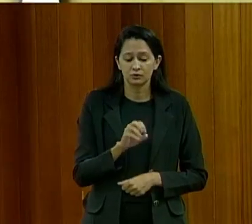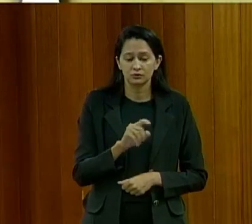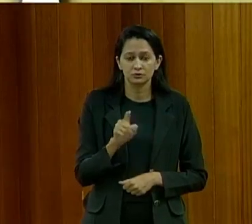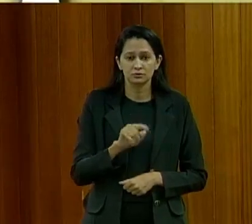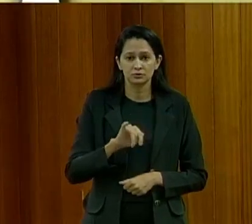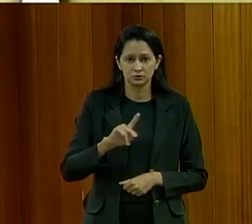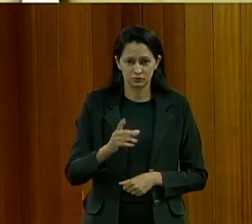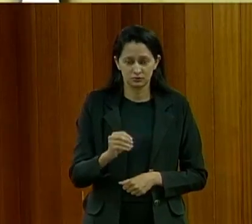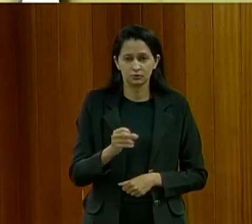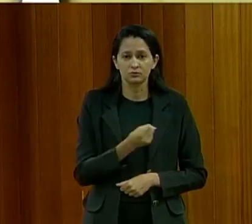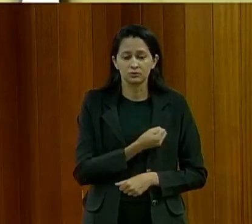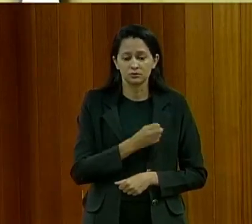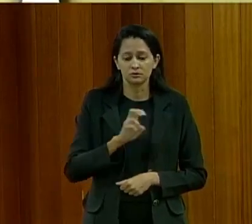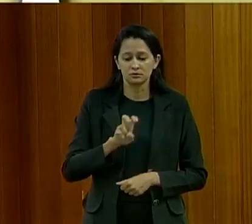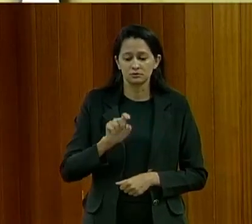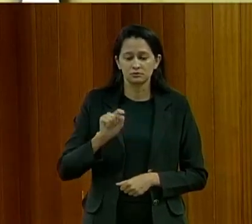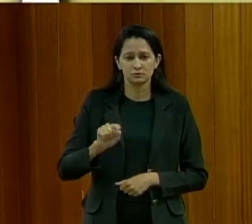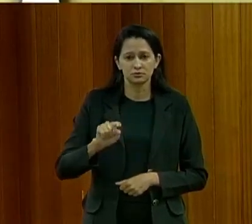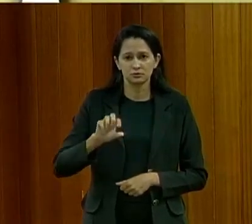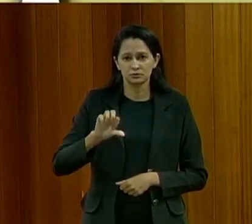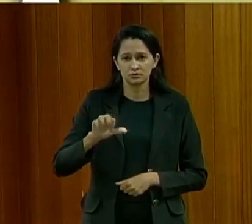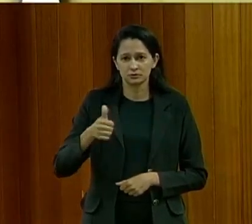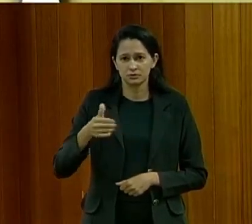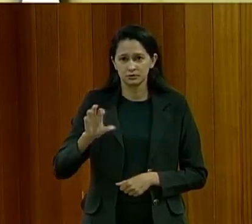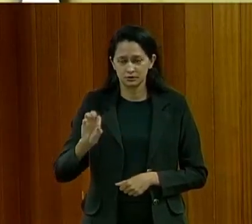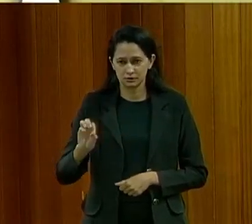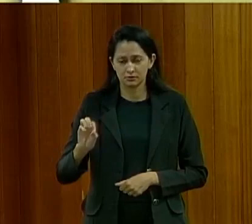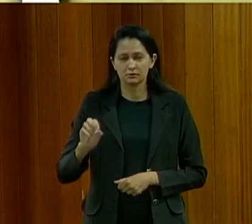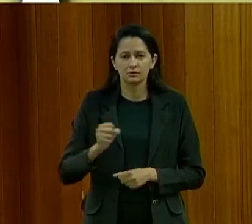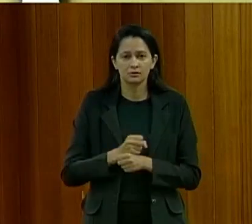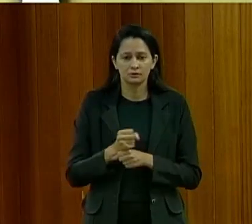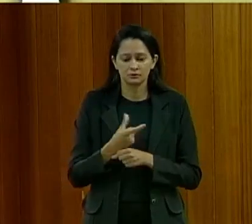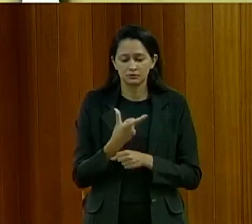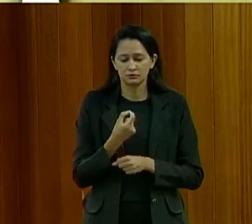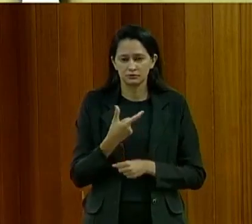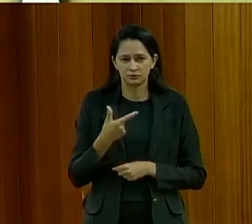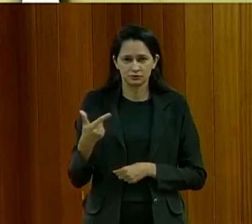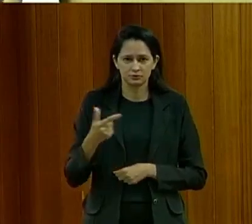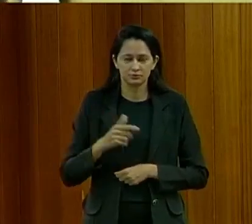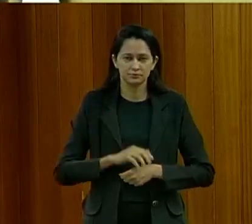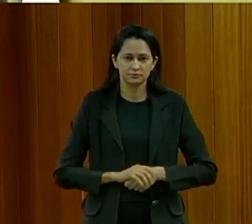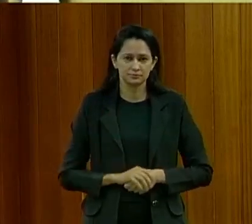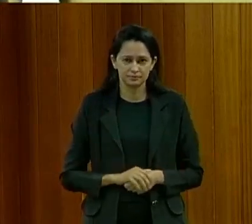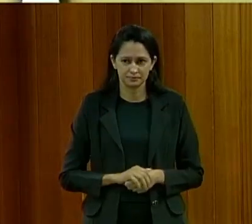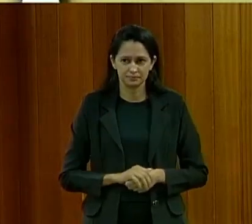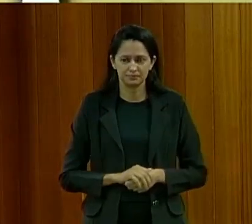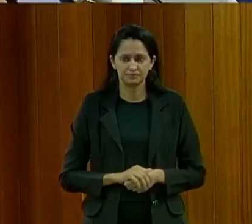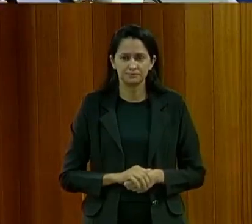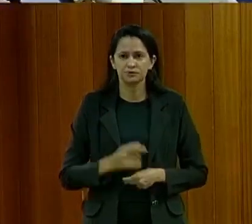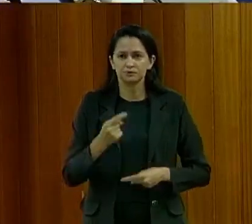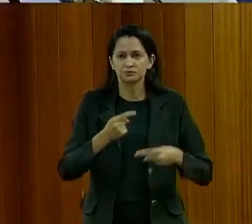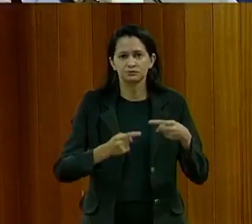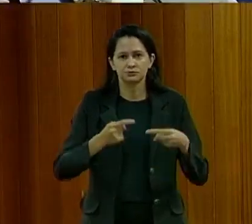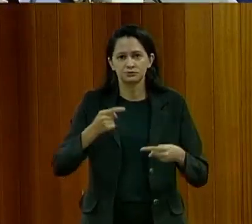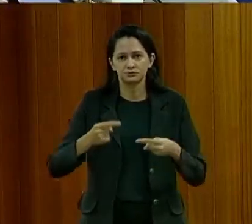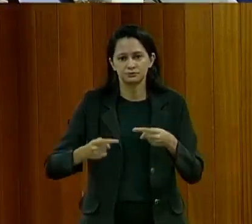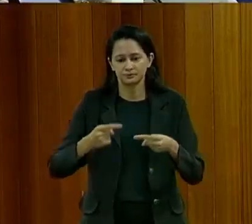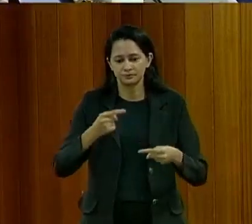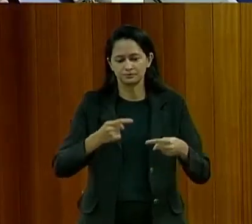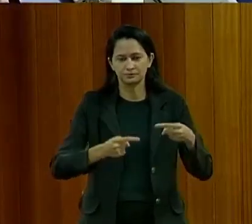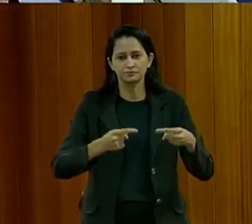5.910 de 2022, Joãozinho Guimarães. Está em discussão. Em discussão.